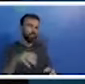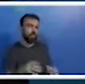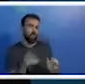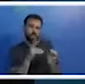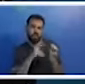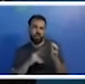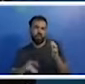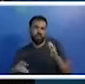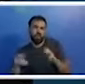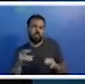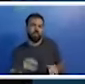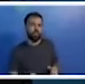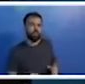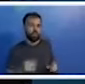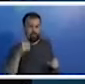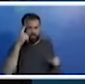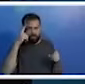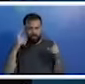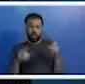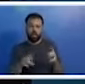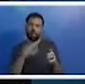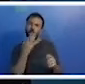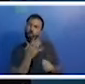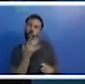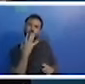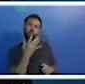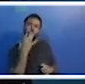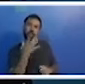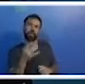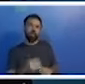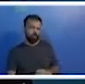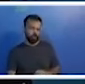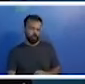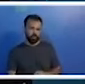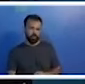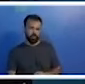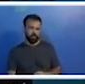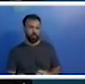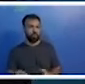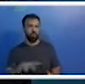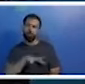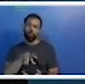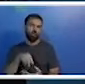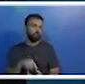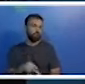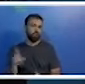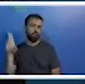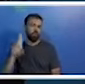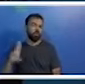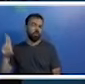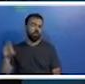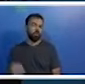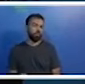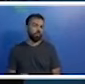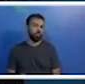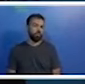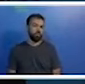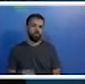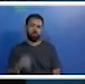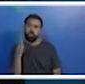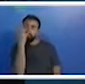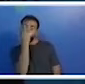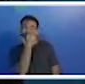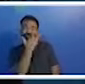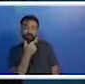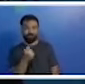esse desenho essa invenção as cores que vocês têm disponíveis usem as todas para que o desenho fique bem colorido